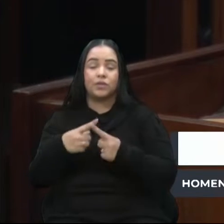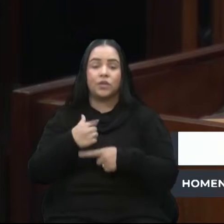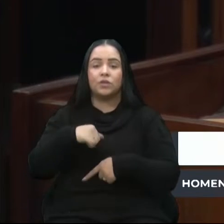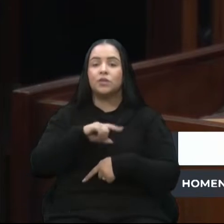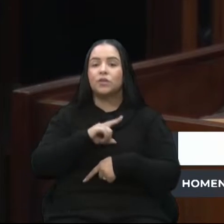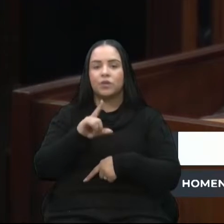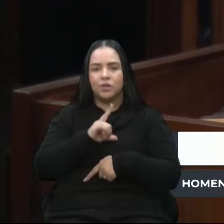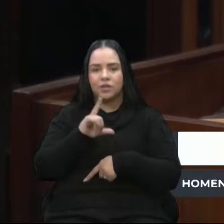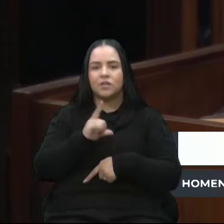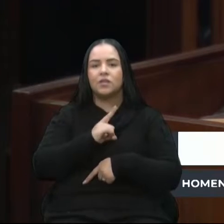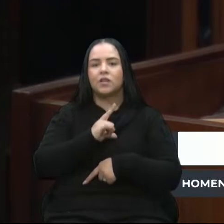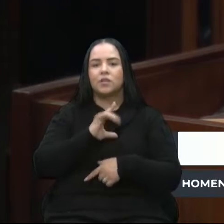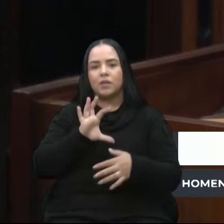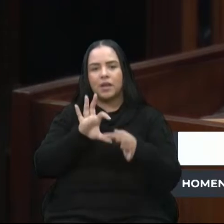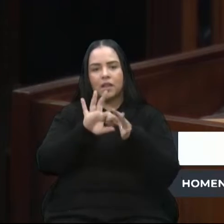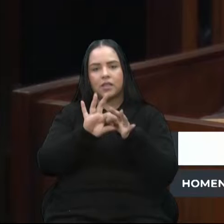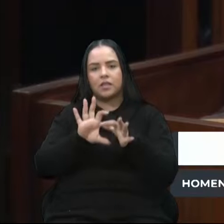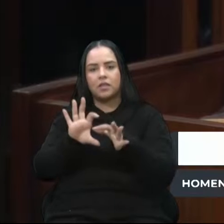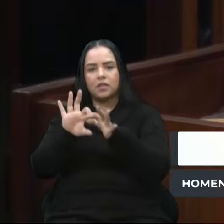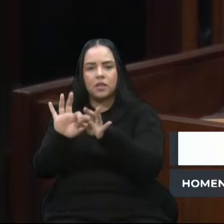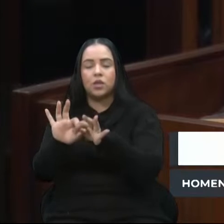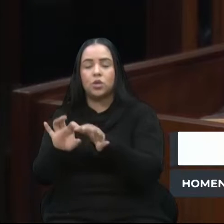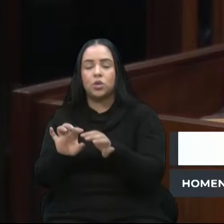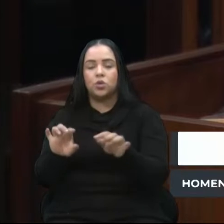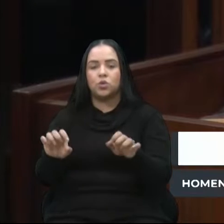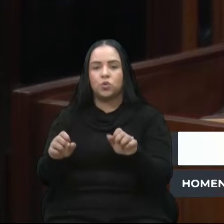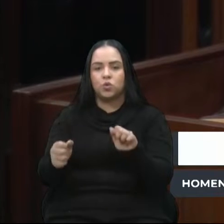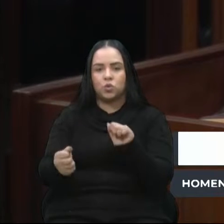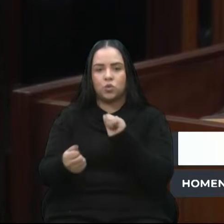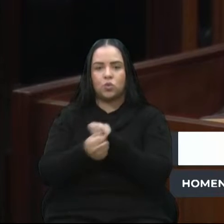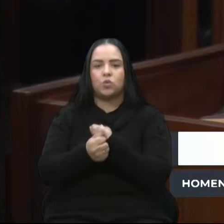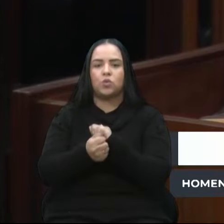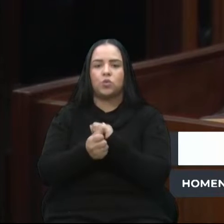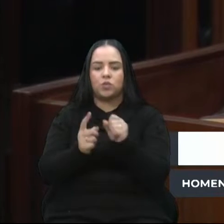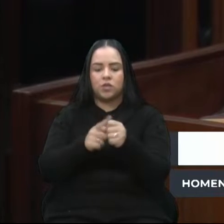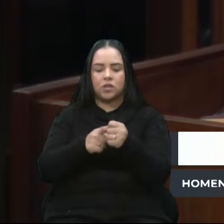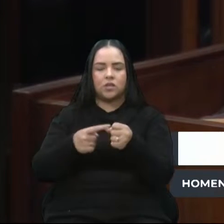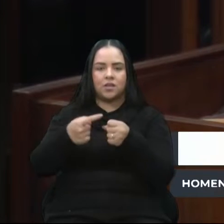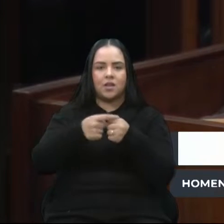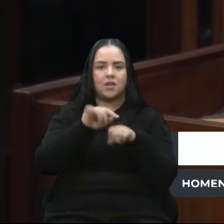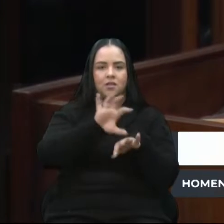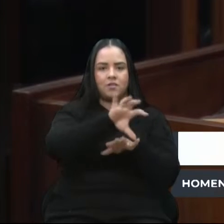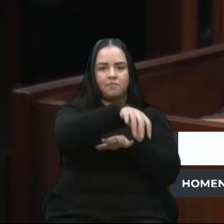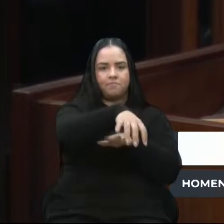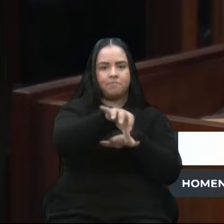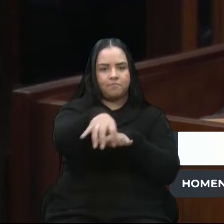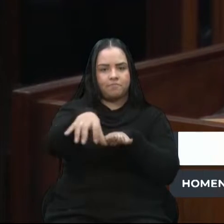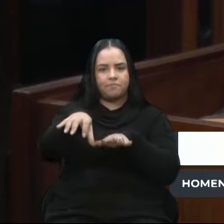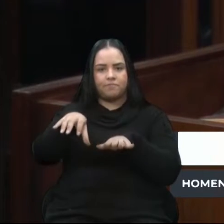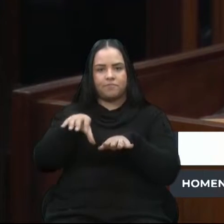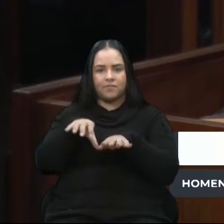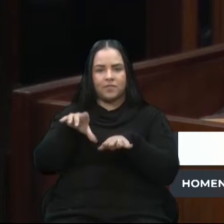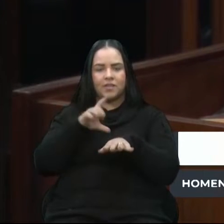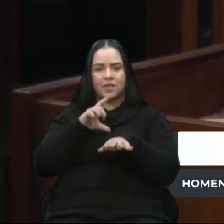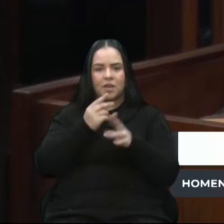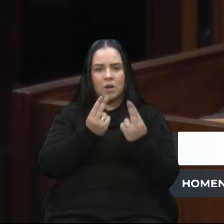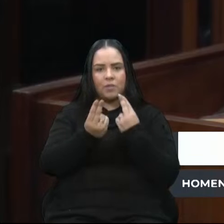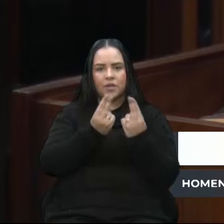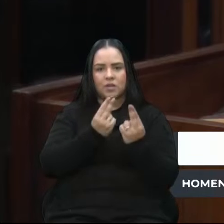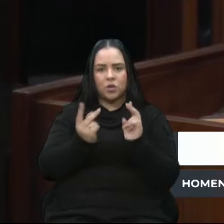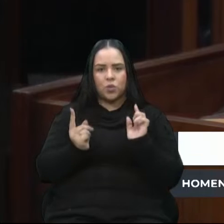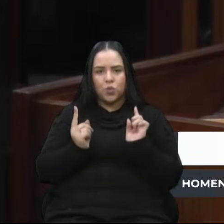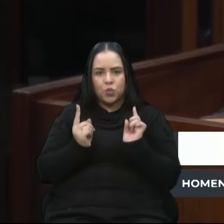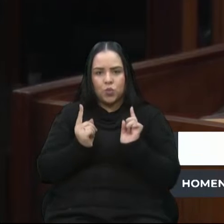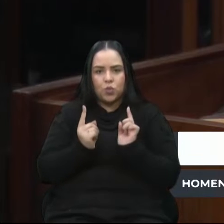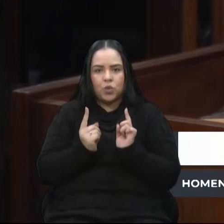entre os municípios vizinhos e a cidade urbana espremida. É uma